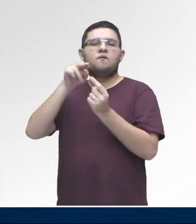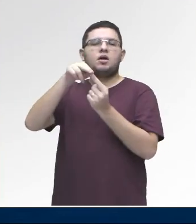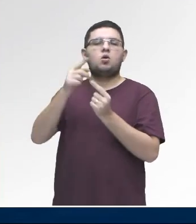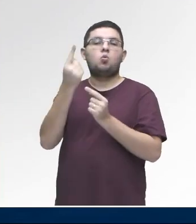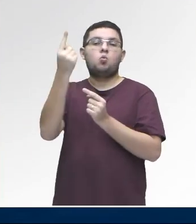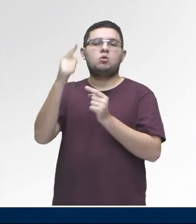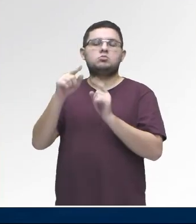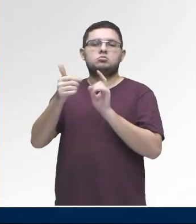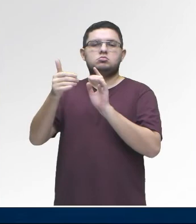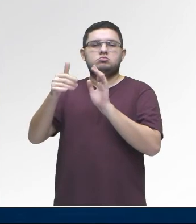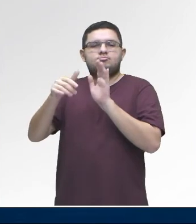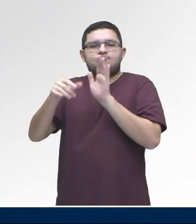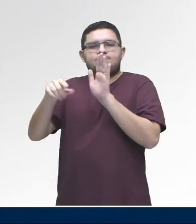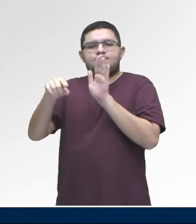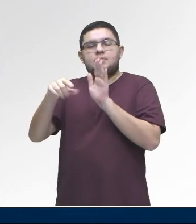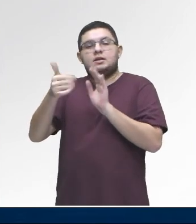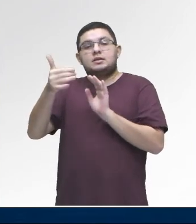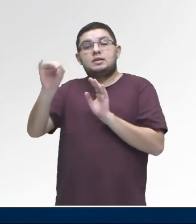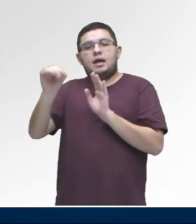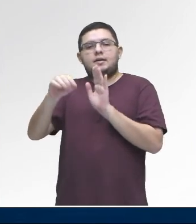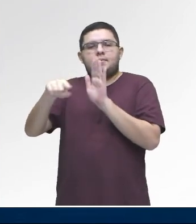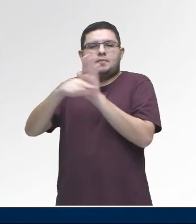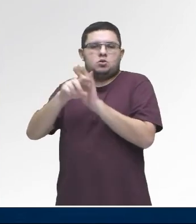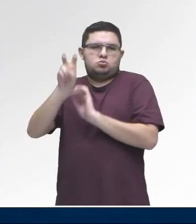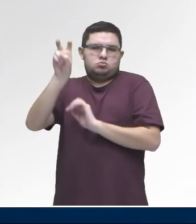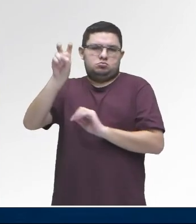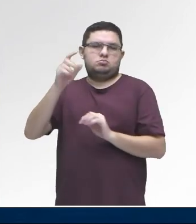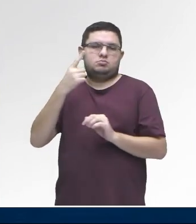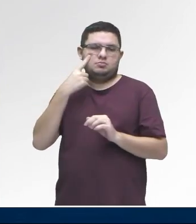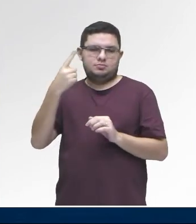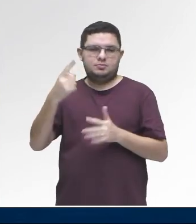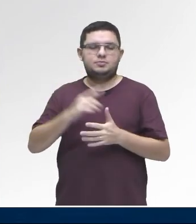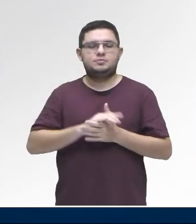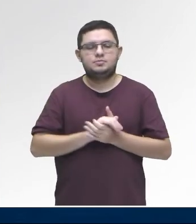nesses valores.